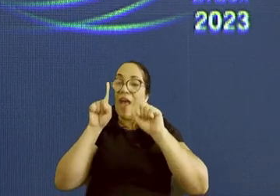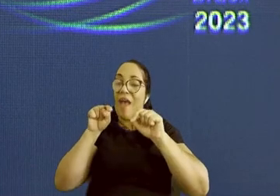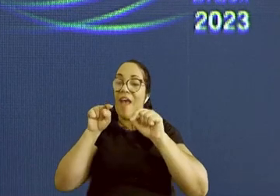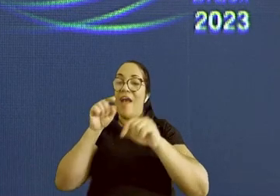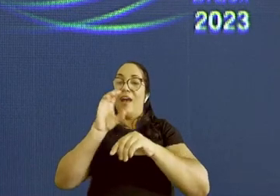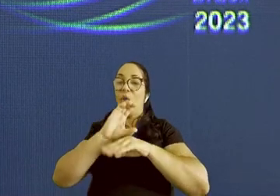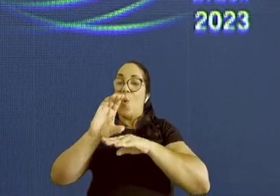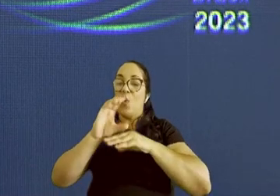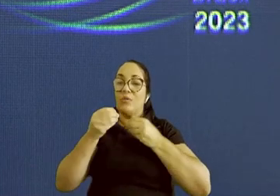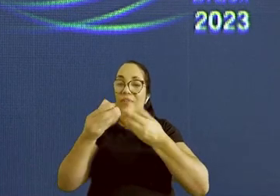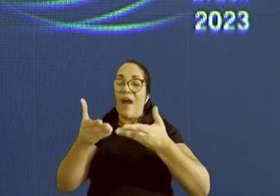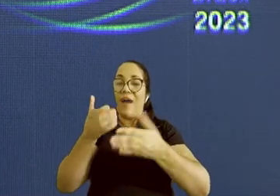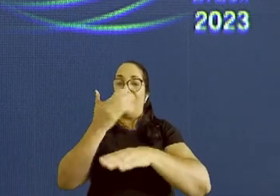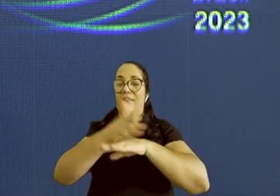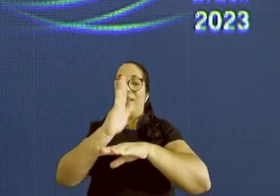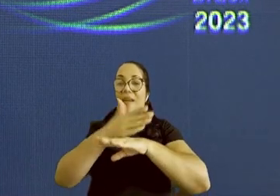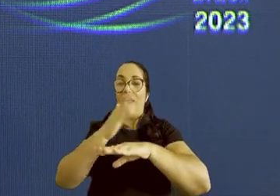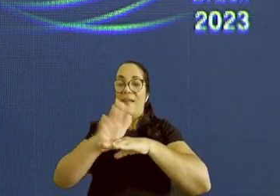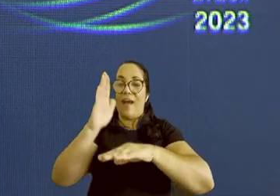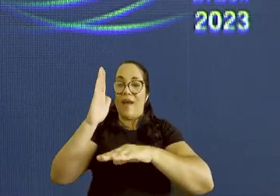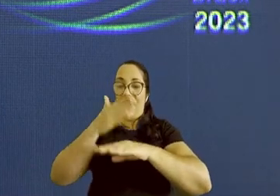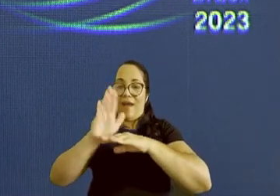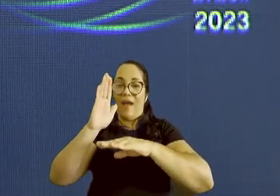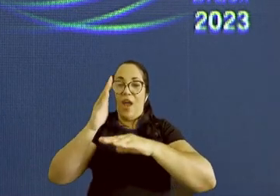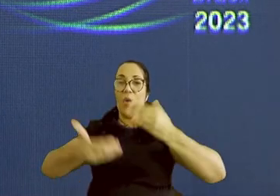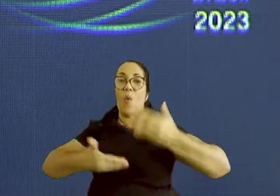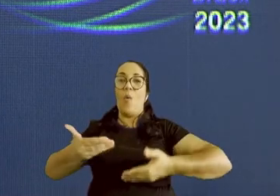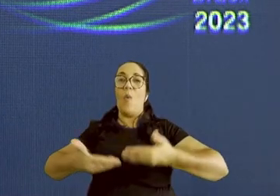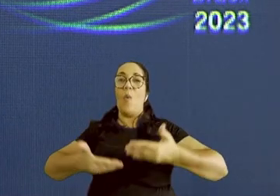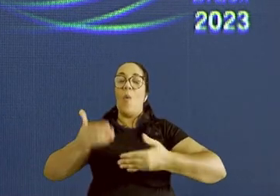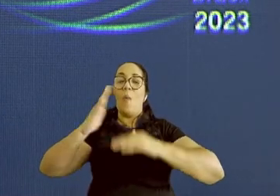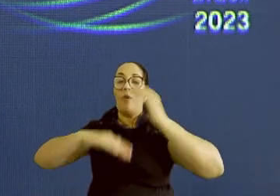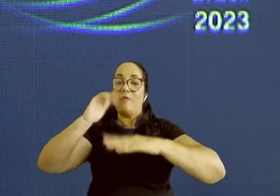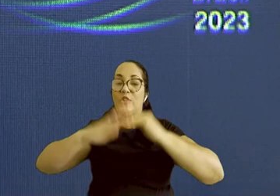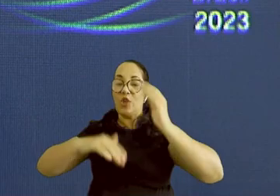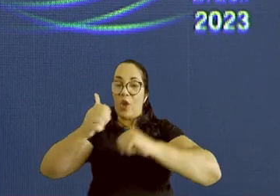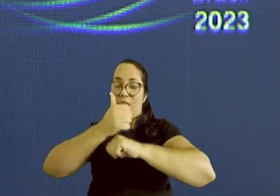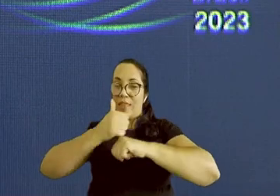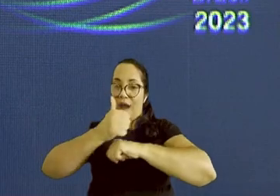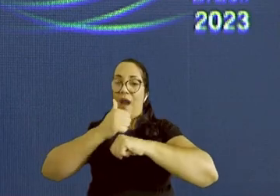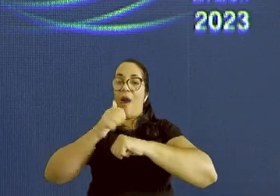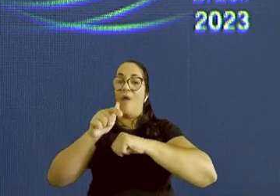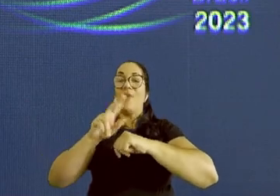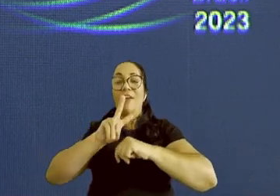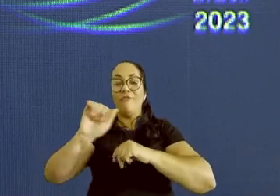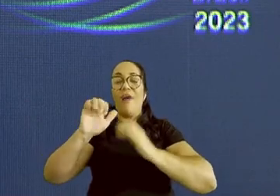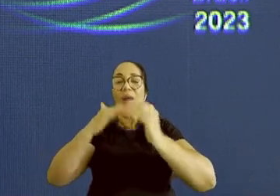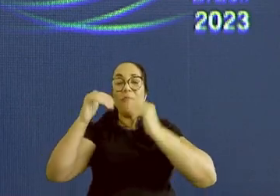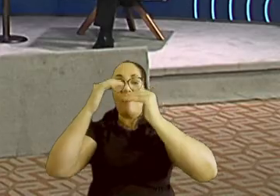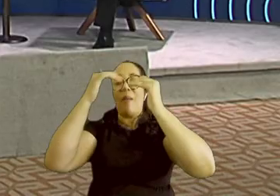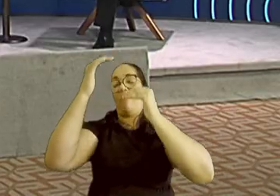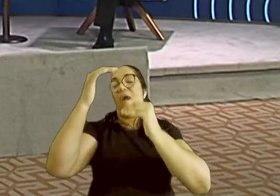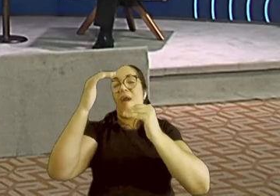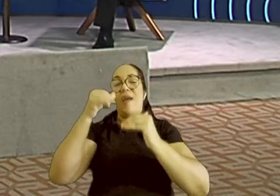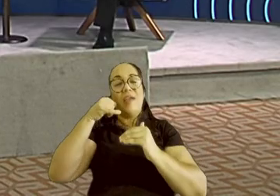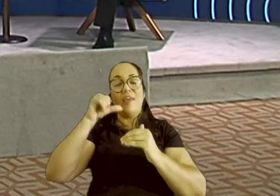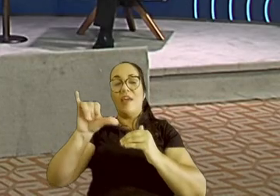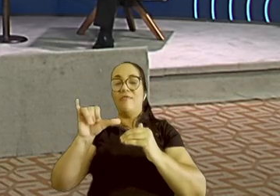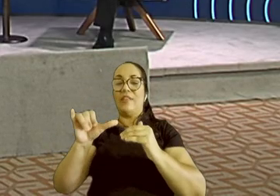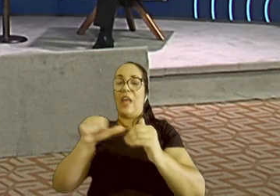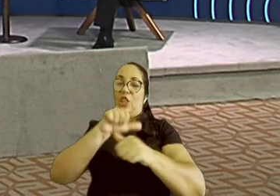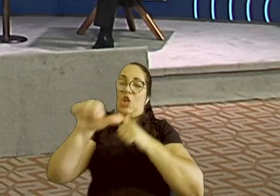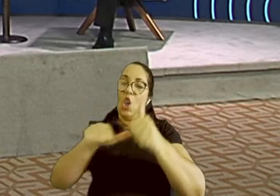captar e gastar quando você investir em projetos de fato que vão gerar valor que vão aumentar o seu fluxo de caixa eu acho que